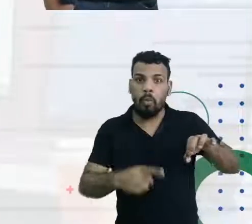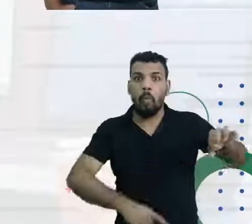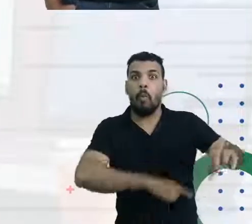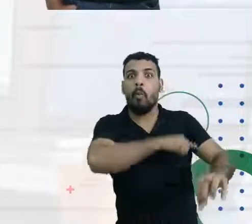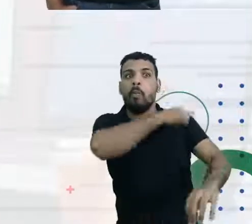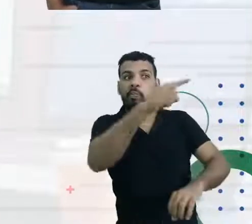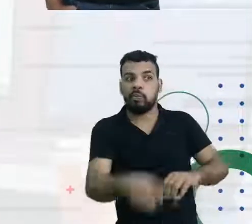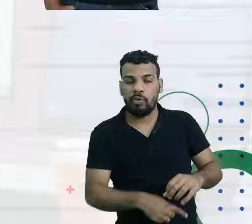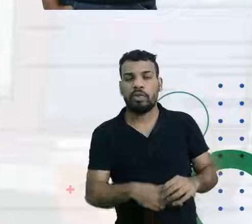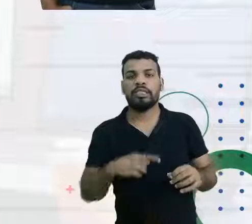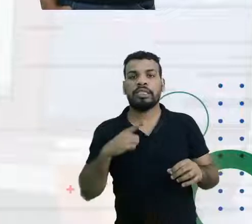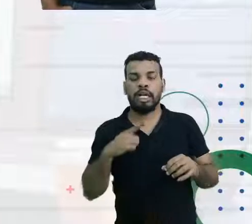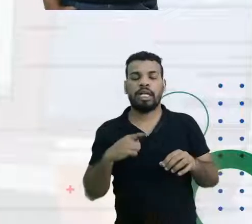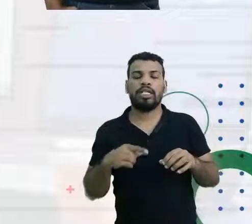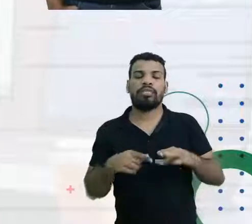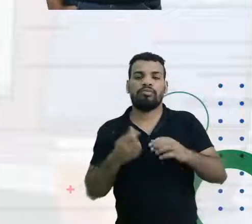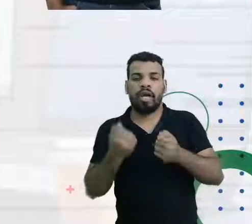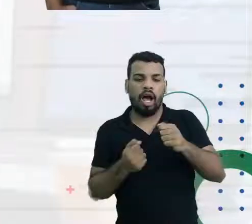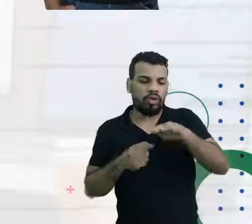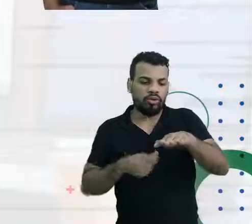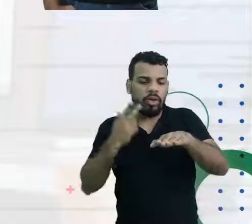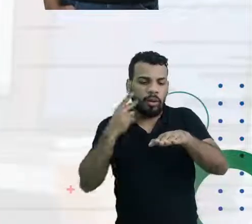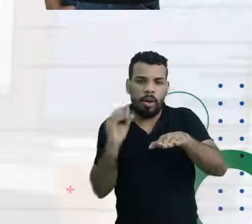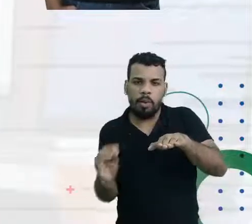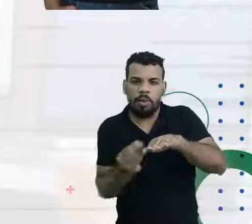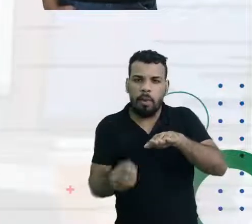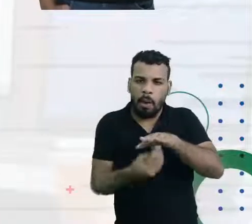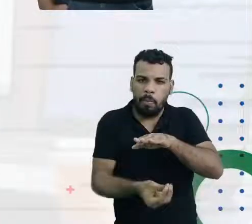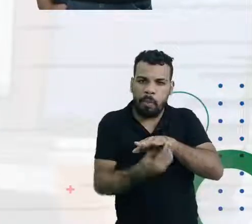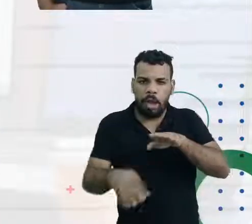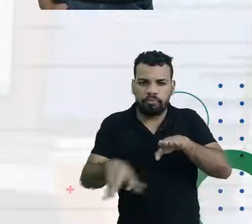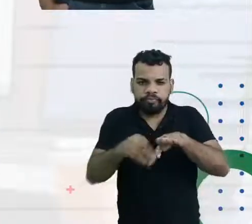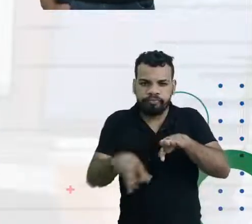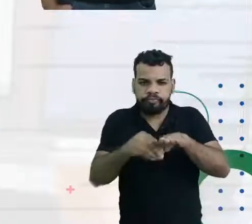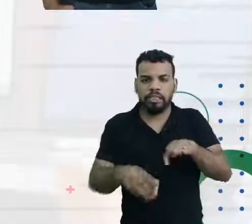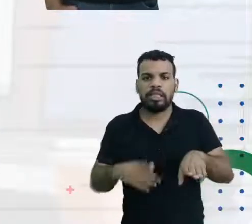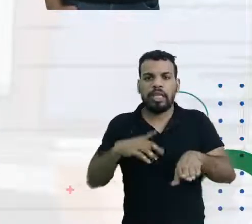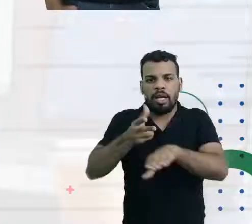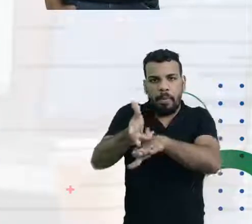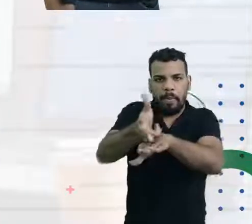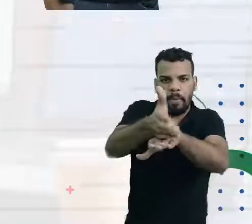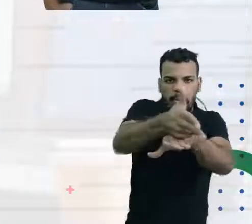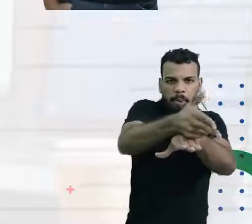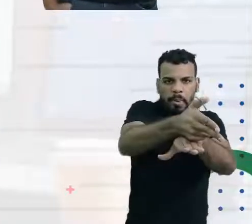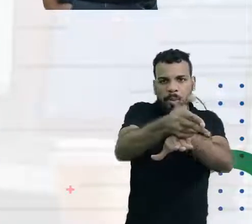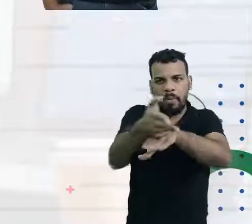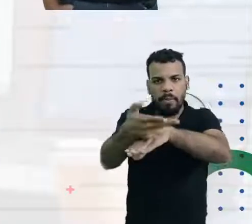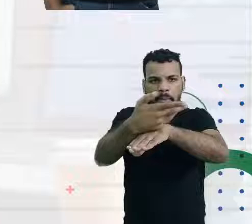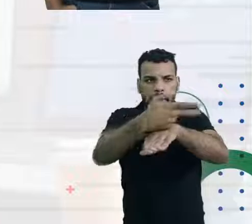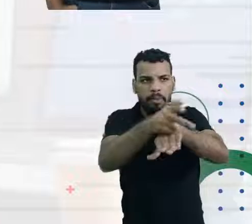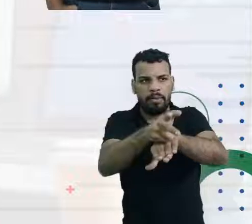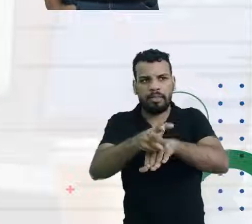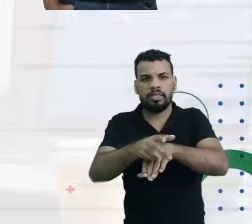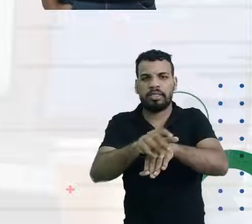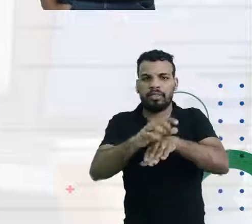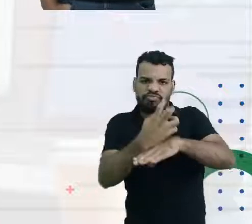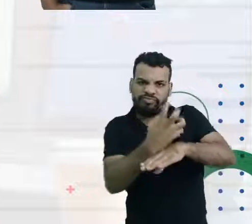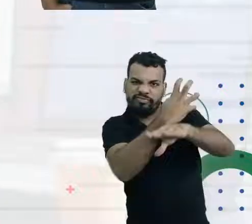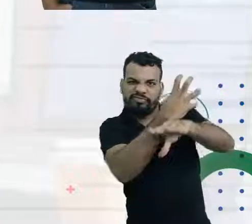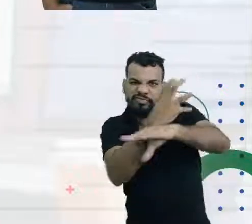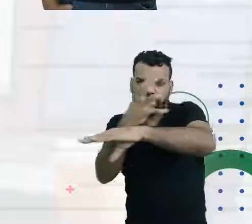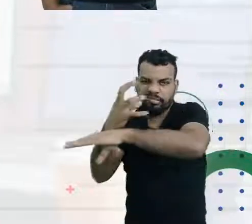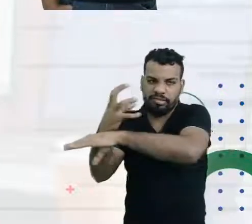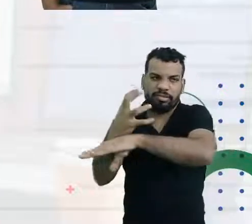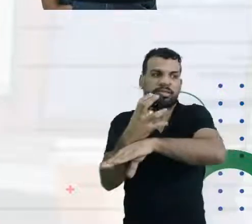veículos são remontados, então existem poucos recursos, a gente vê armas de defesa, armas de ataque, então a